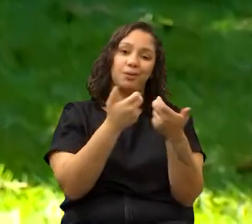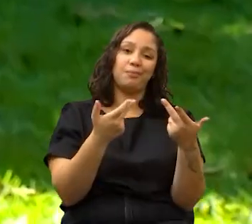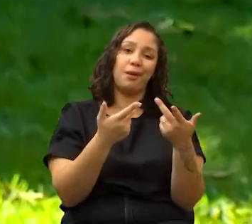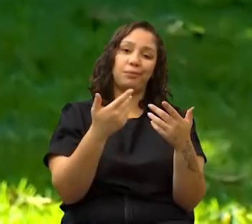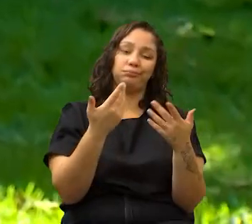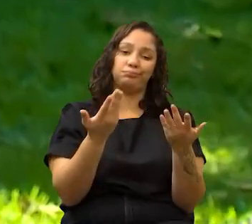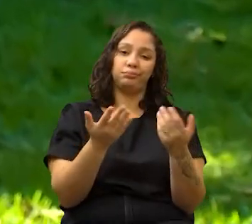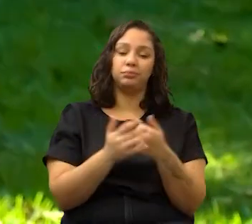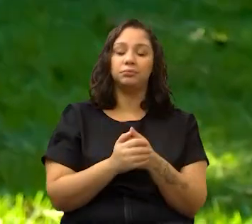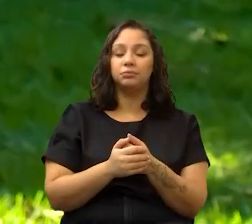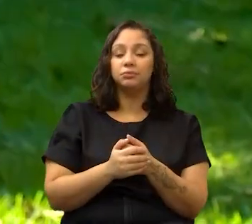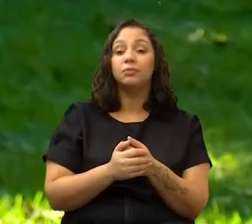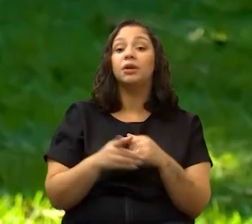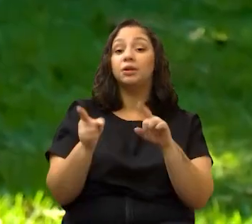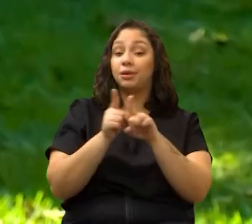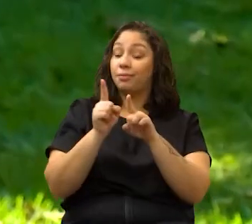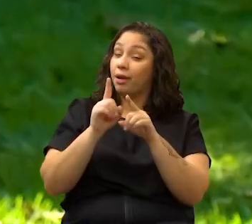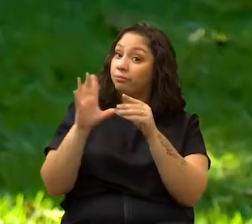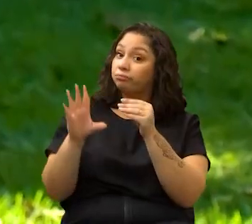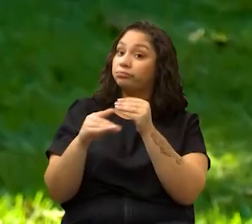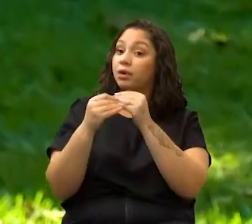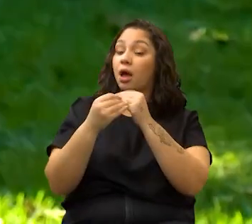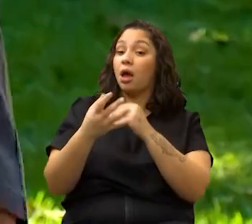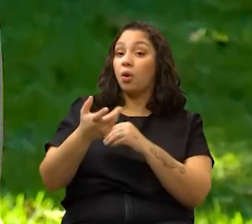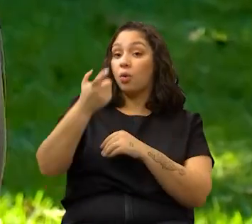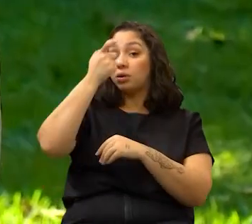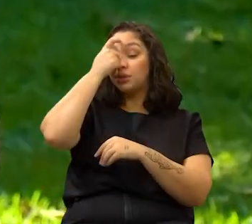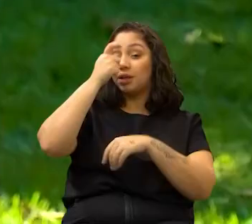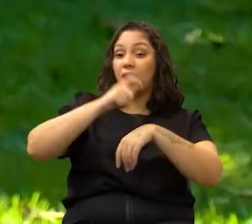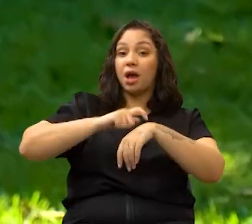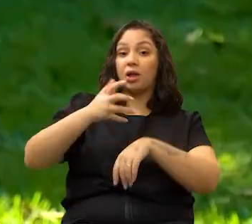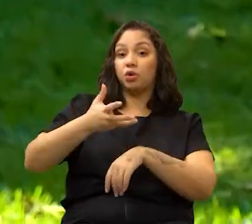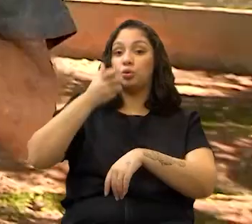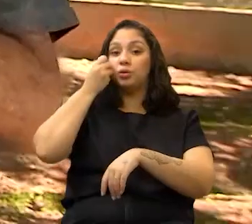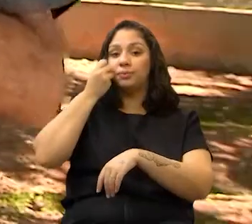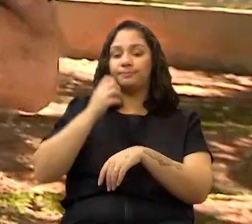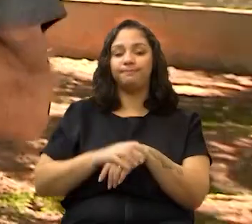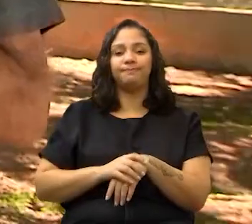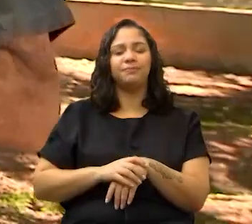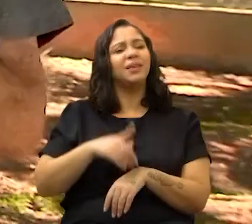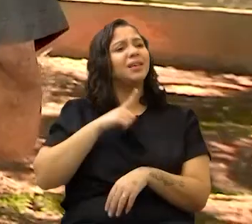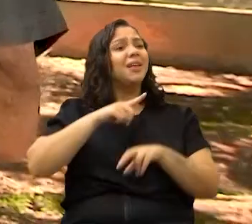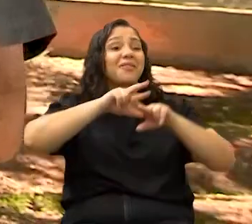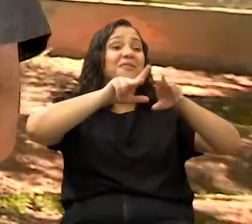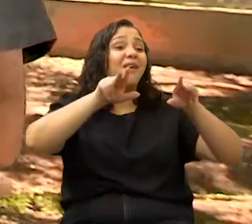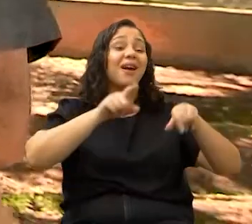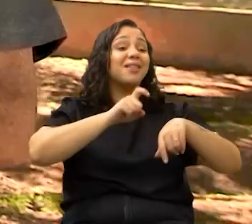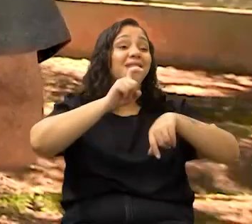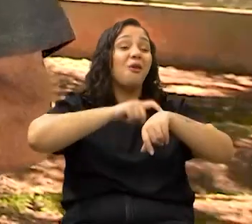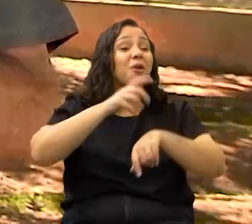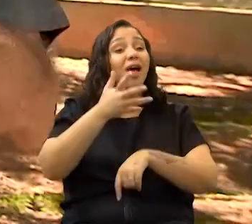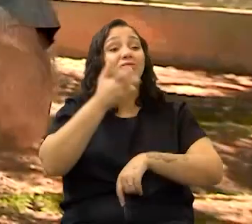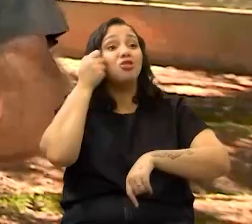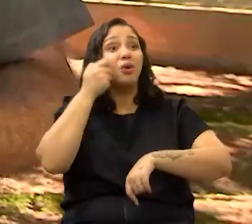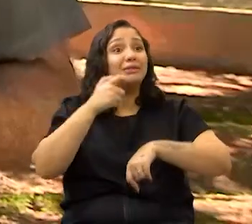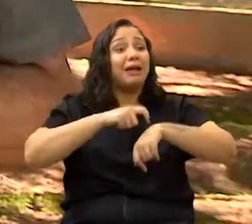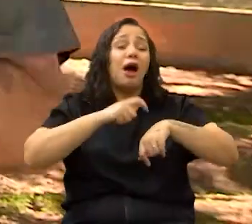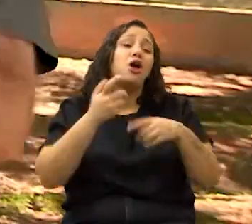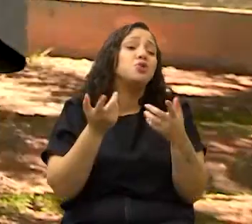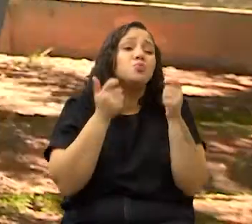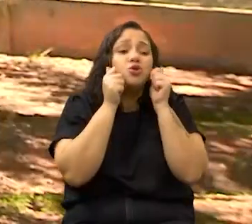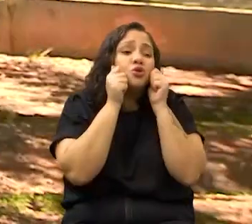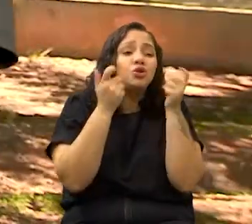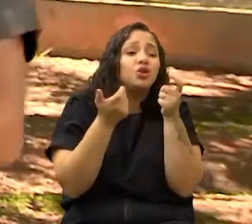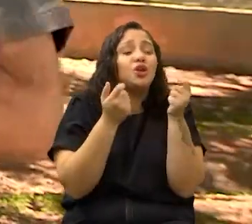ainda reforçou sobre a necessidade da consciência na hora da adoção. Muitas pessoas adotam por impulso, acham